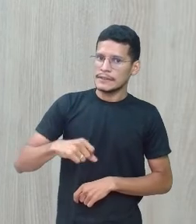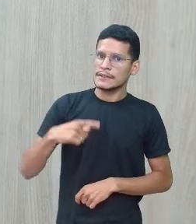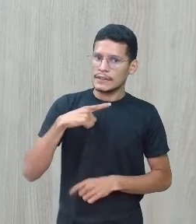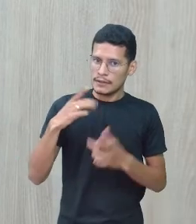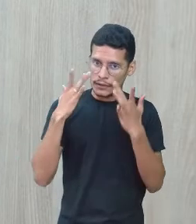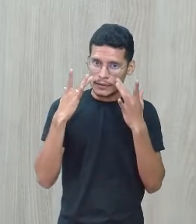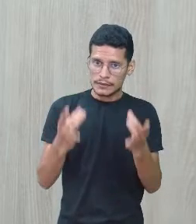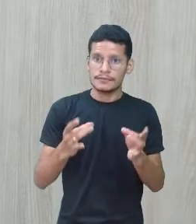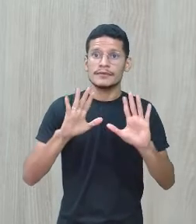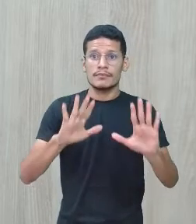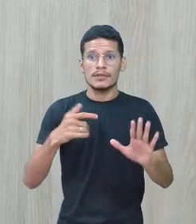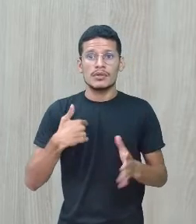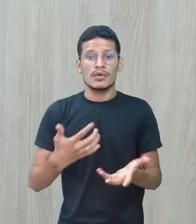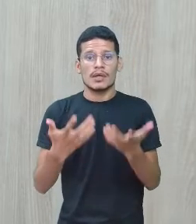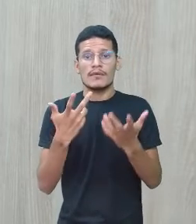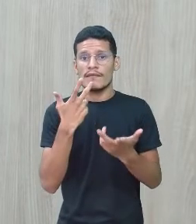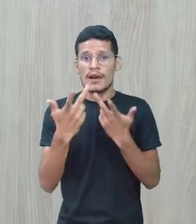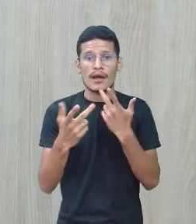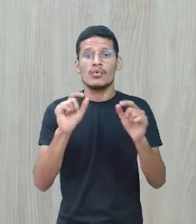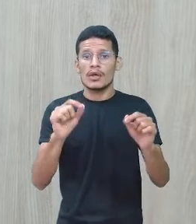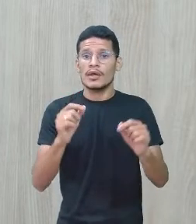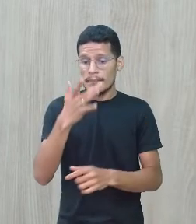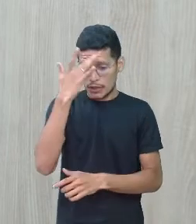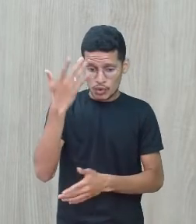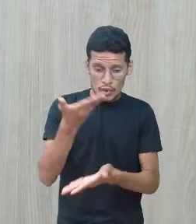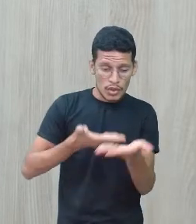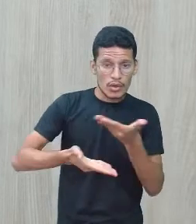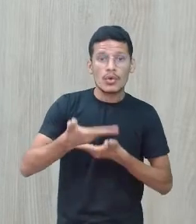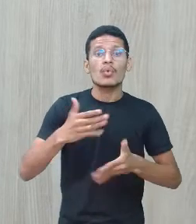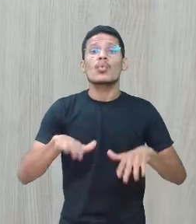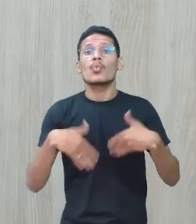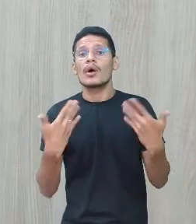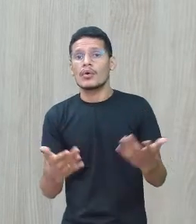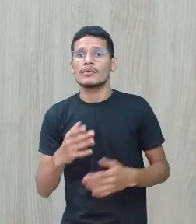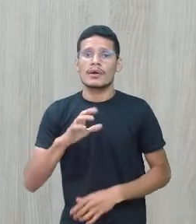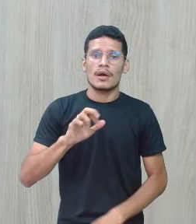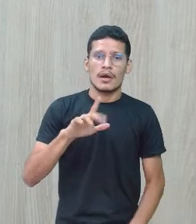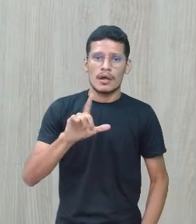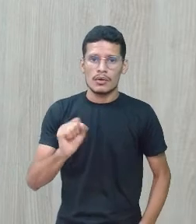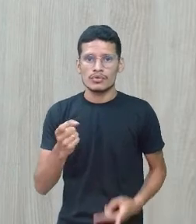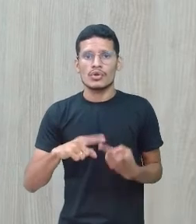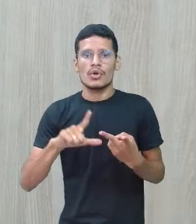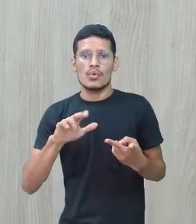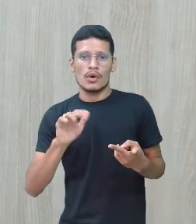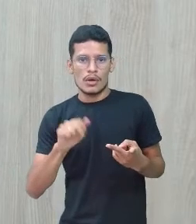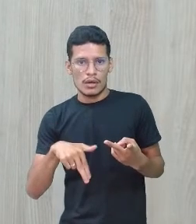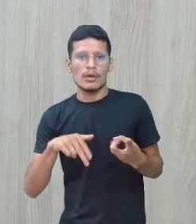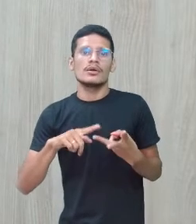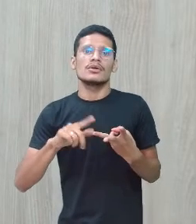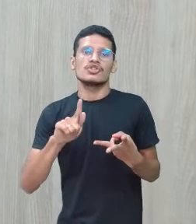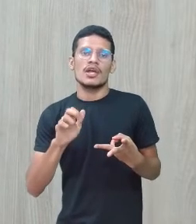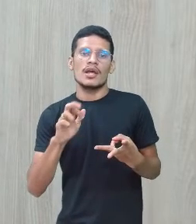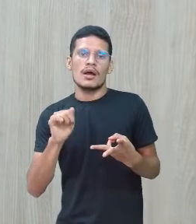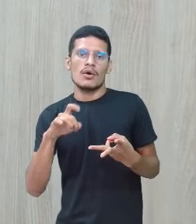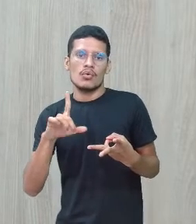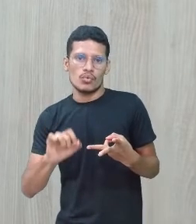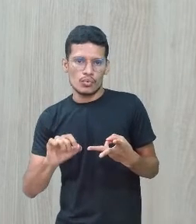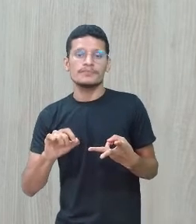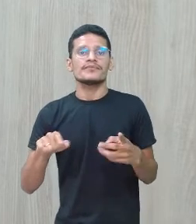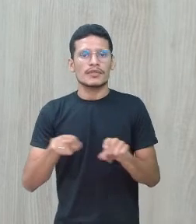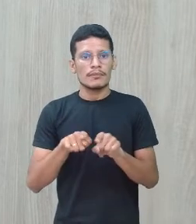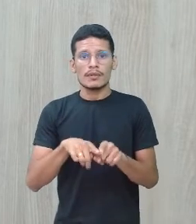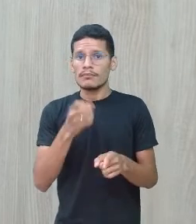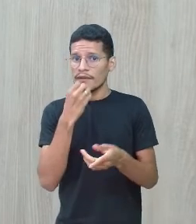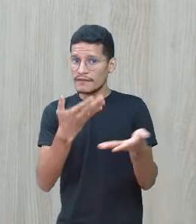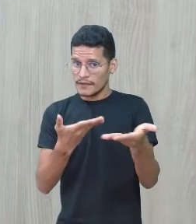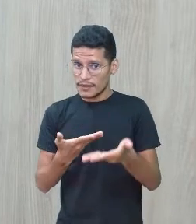Mas, assim, eu gostaria de dizer quem é que está aí interagindo mais, né? Que é Carlos, Luan, hoje chegou o Geraldo, né? Seja